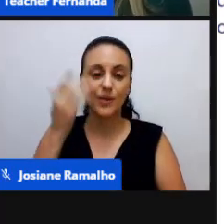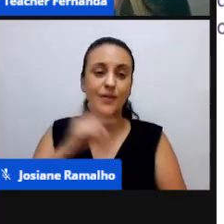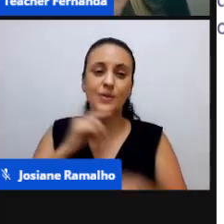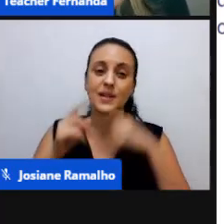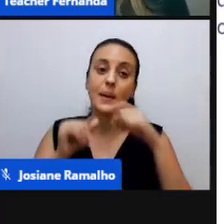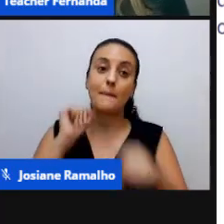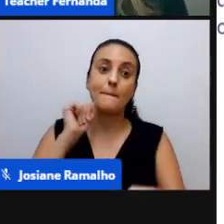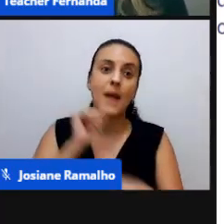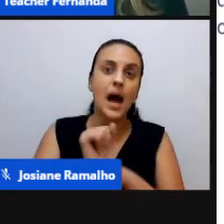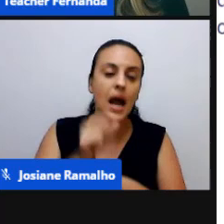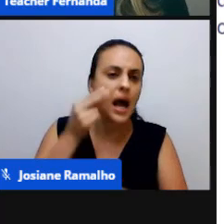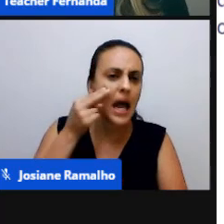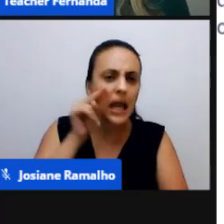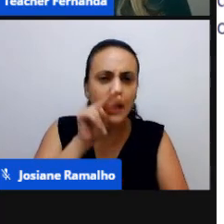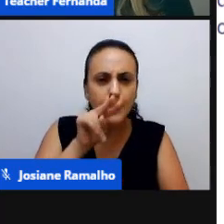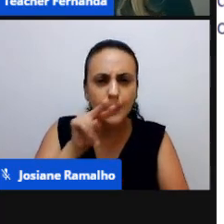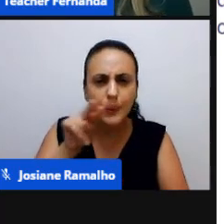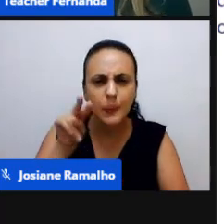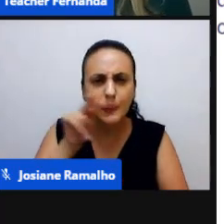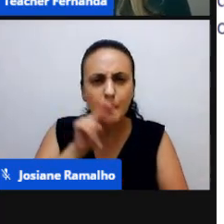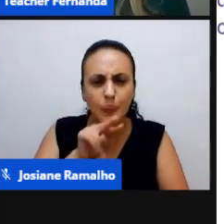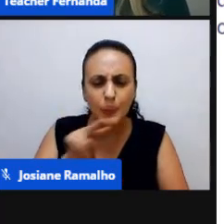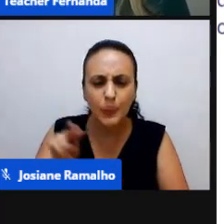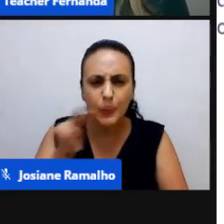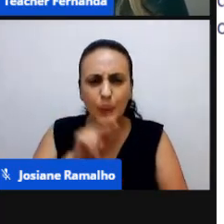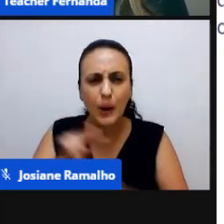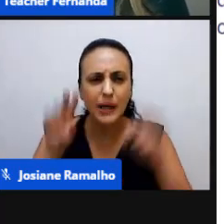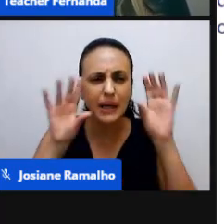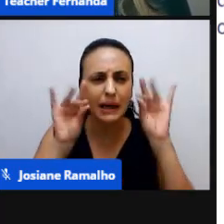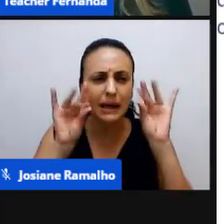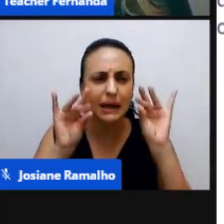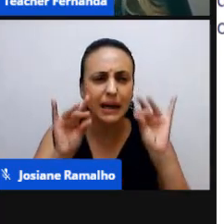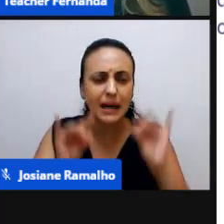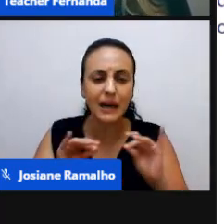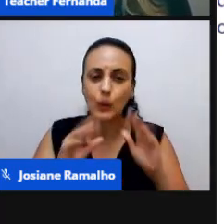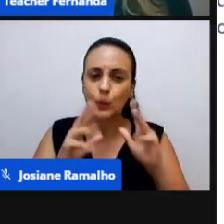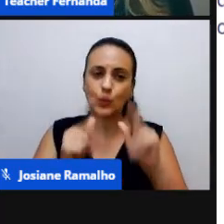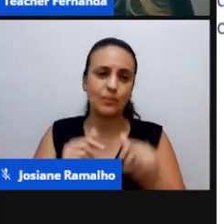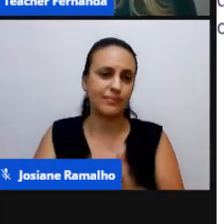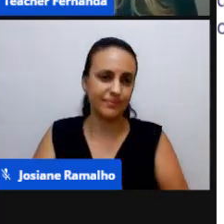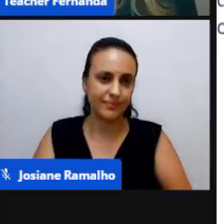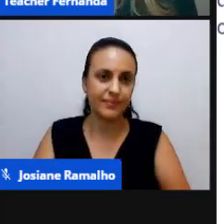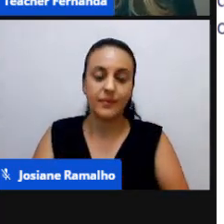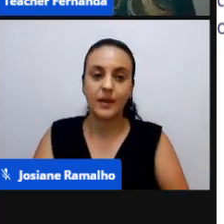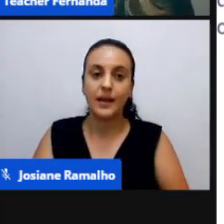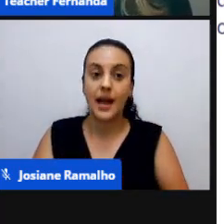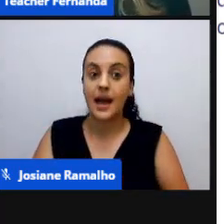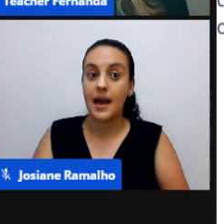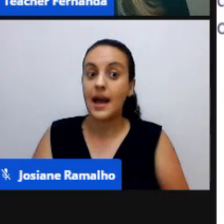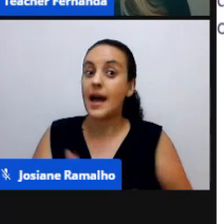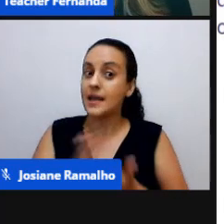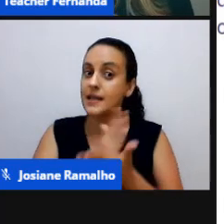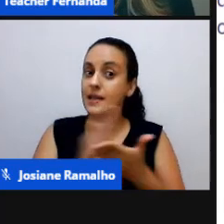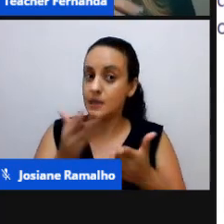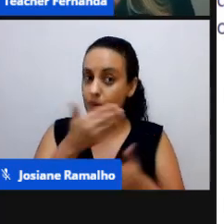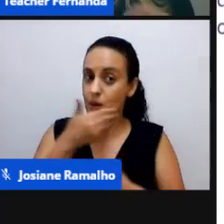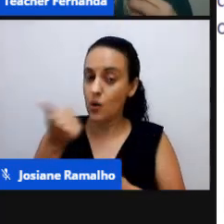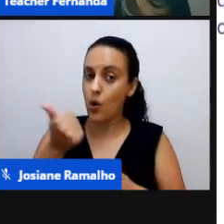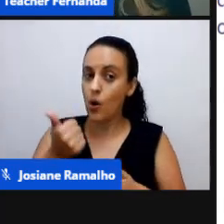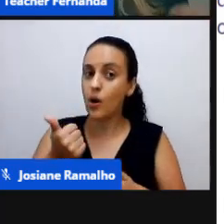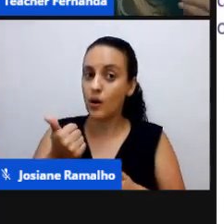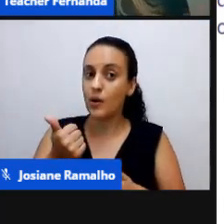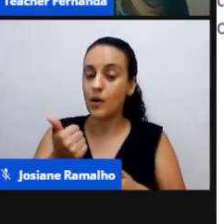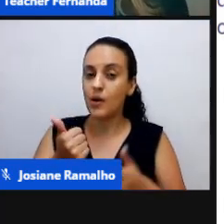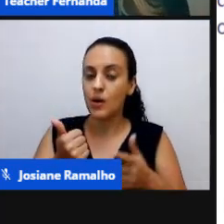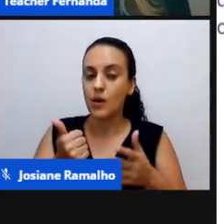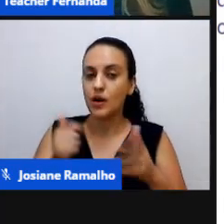com detalhes todas as coisas que estão escritas ali. Muitas vezes é mais produtivo que você quebre